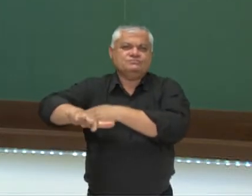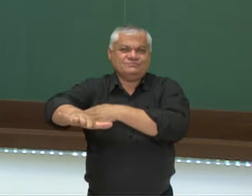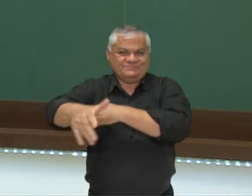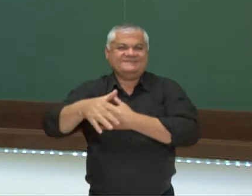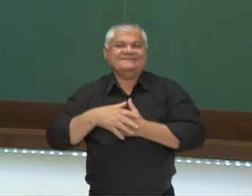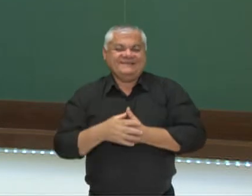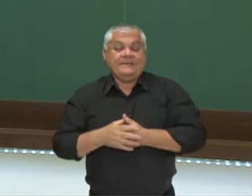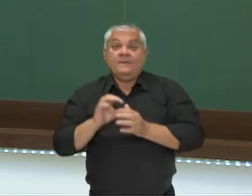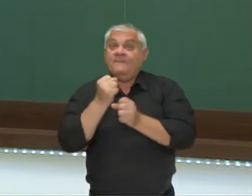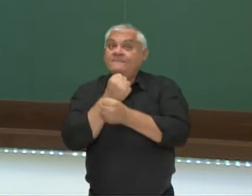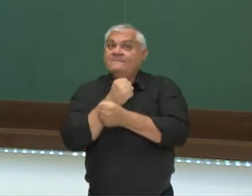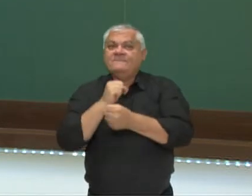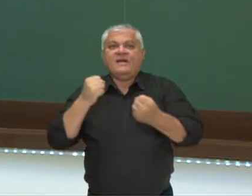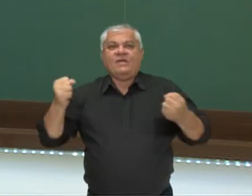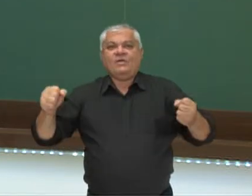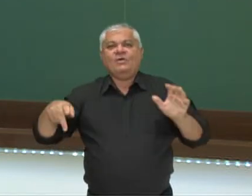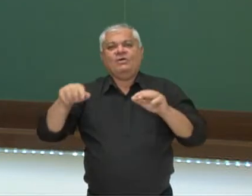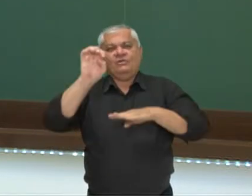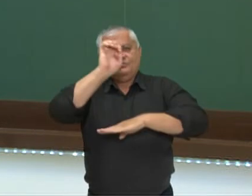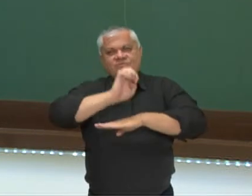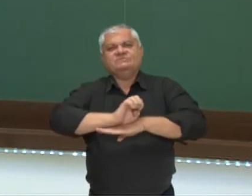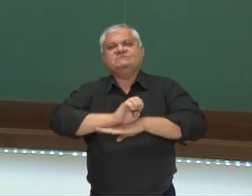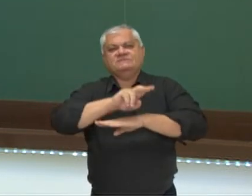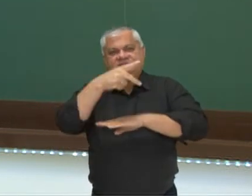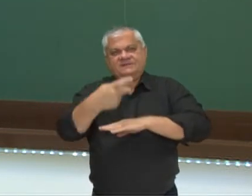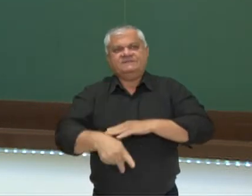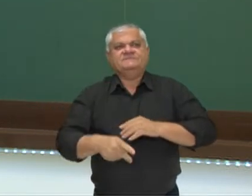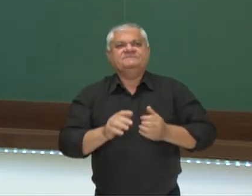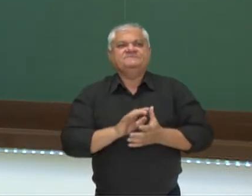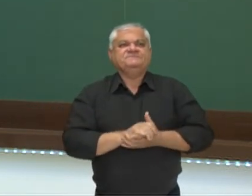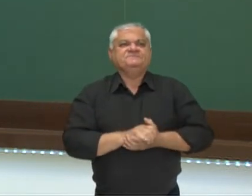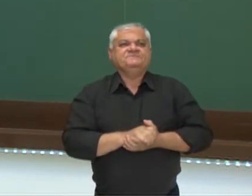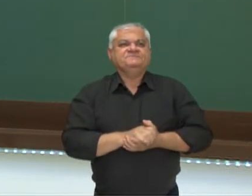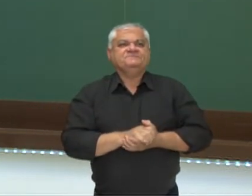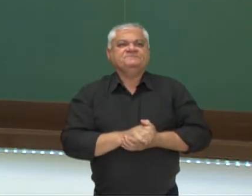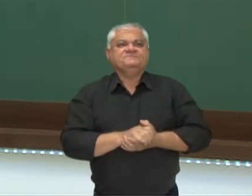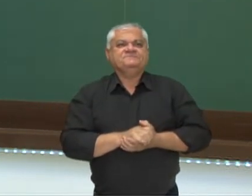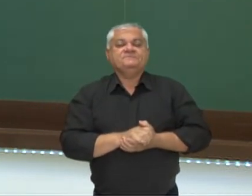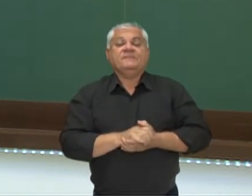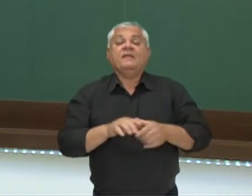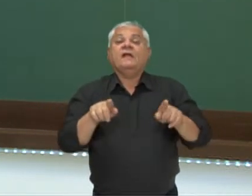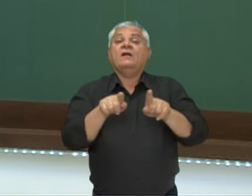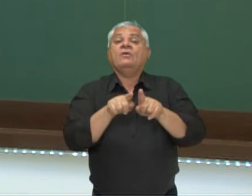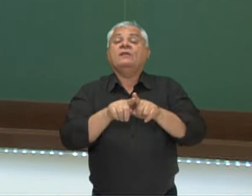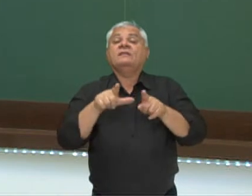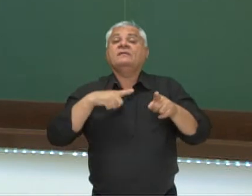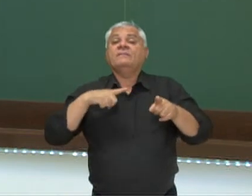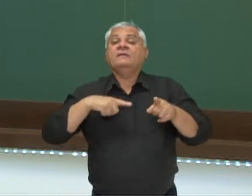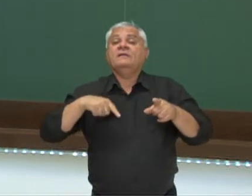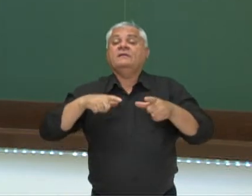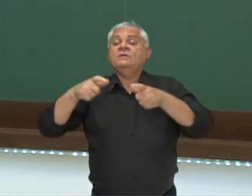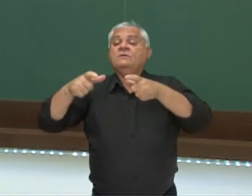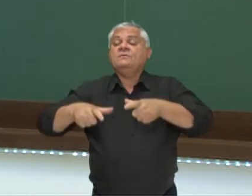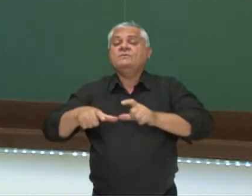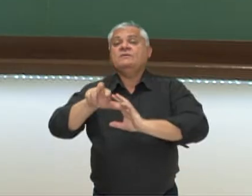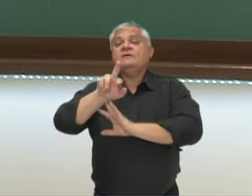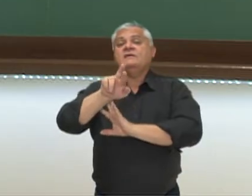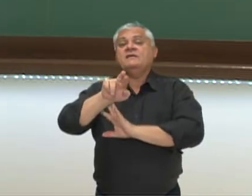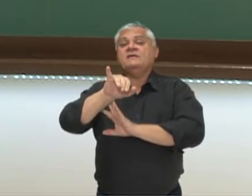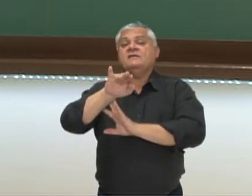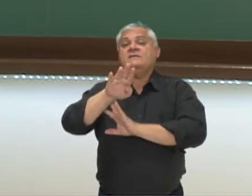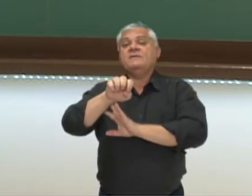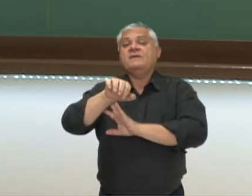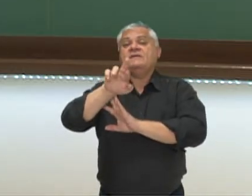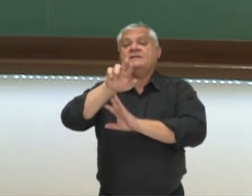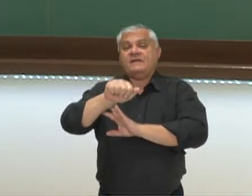é um dos maiores rios do nosso estado. E agora a gente vai falar da Bacia Hidrográfica do Ribeira. Bacia